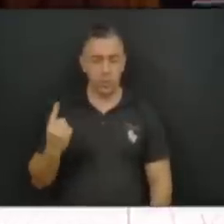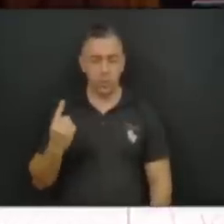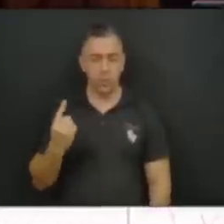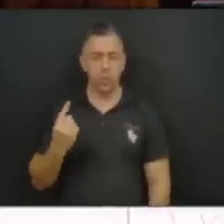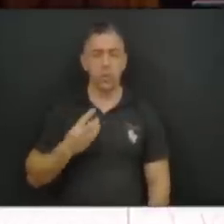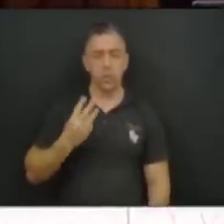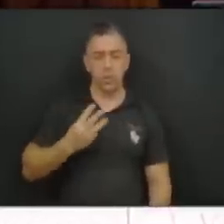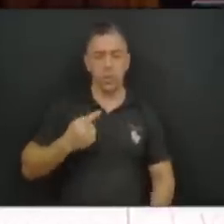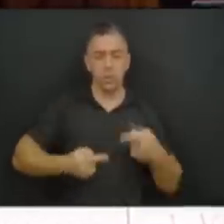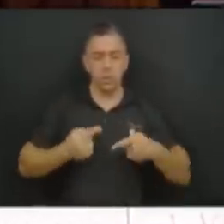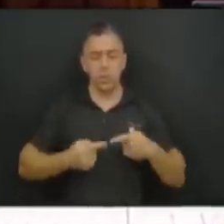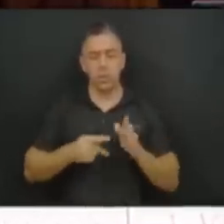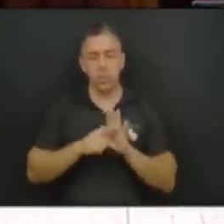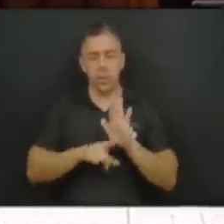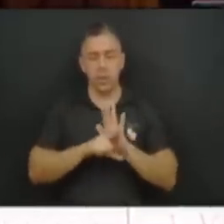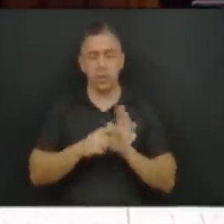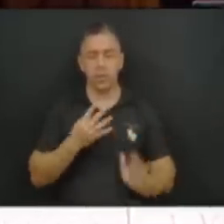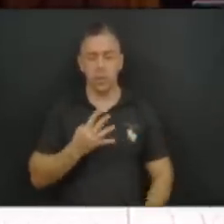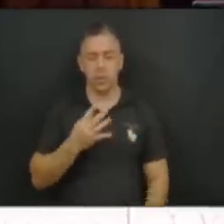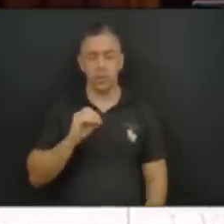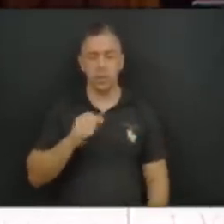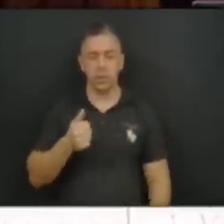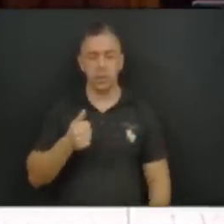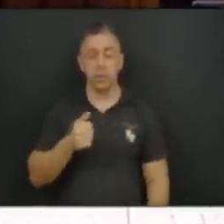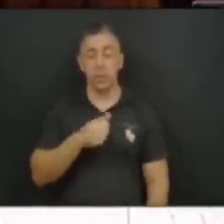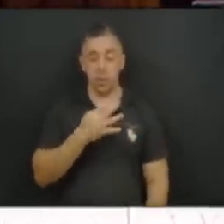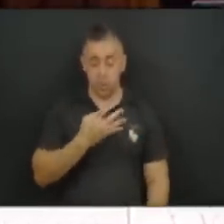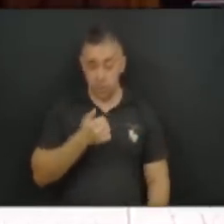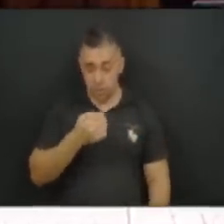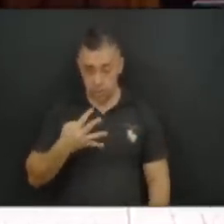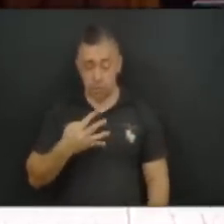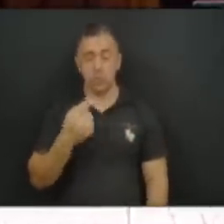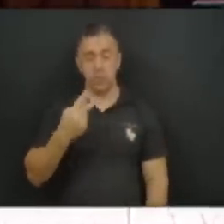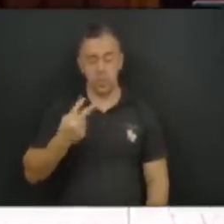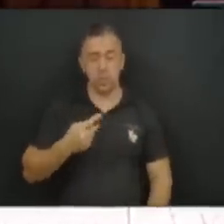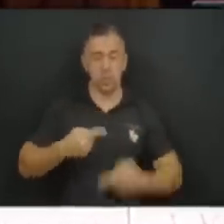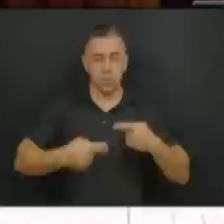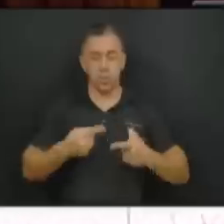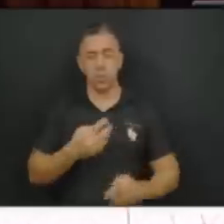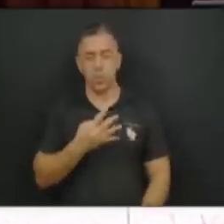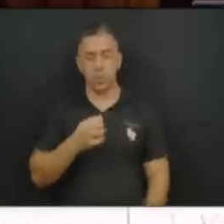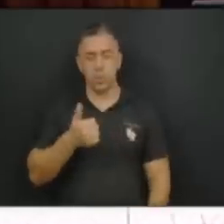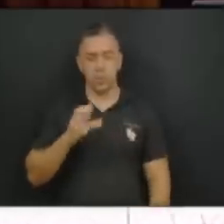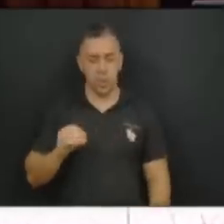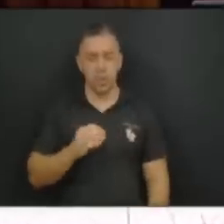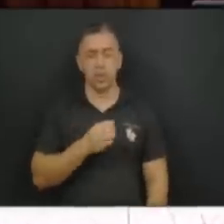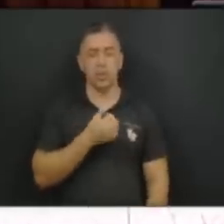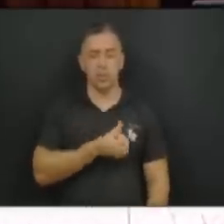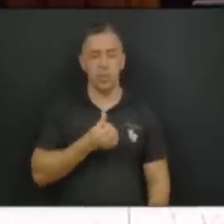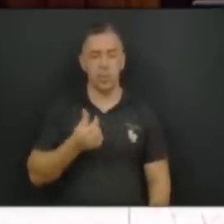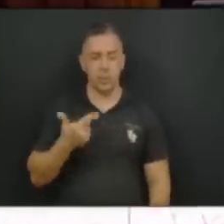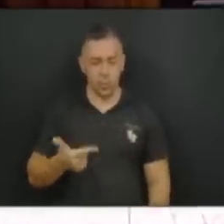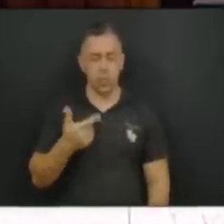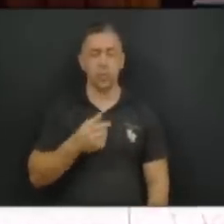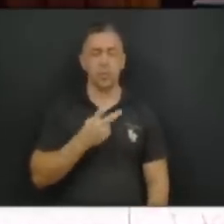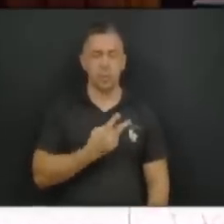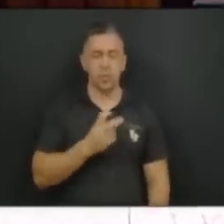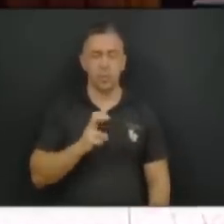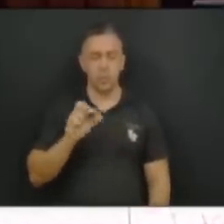terceira discussão do projeto de lei 413 segundo a discussão dos projetos eleição 1410 66